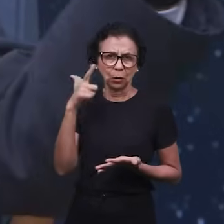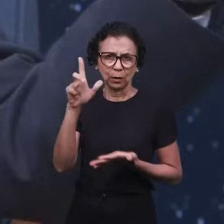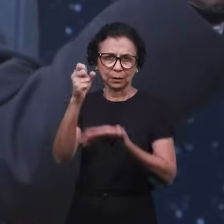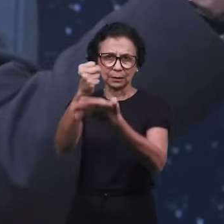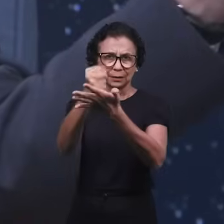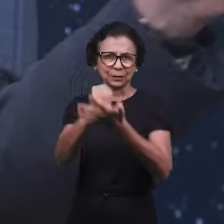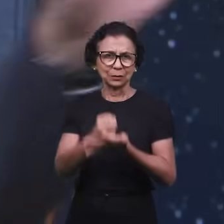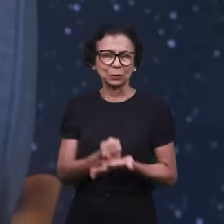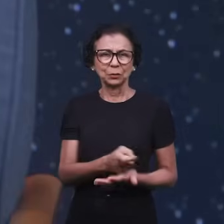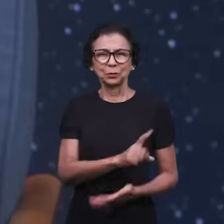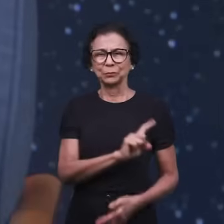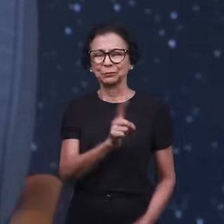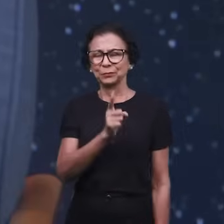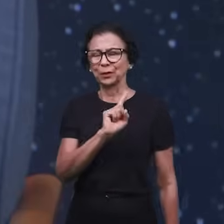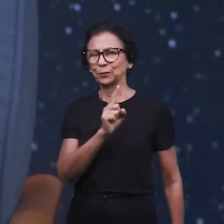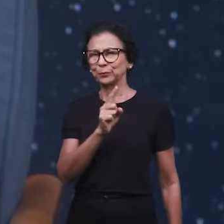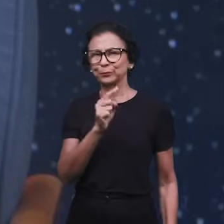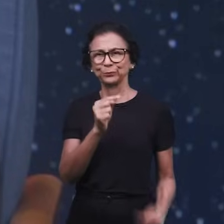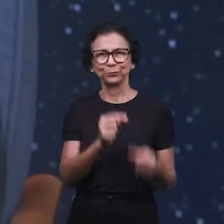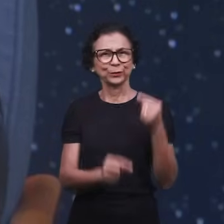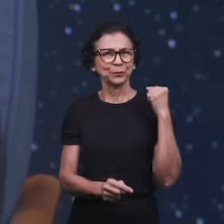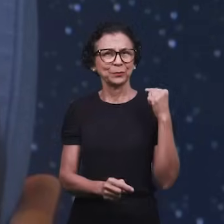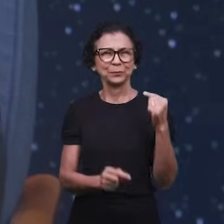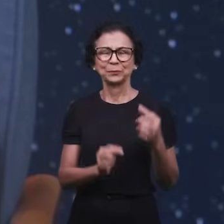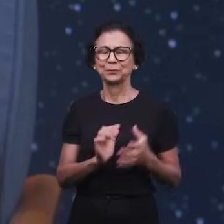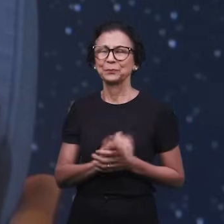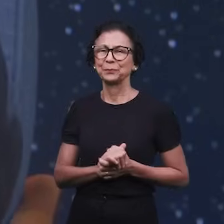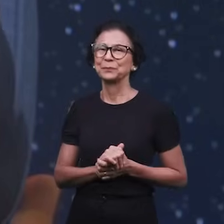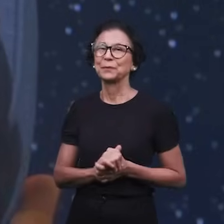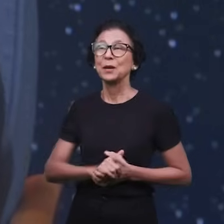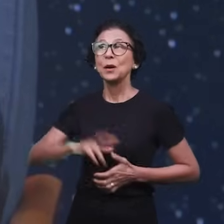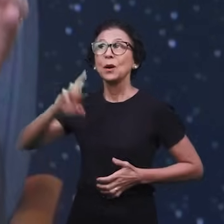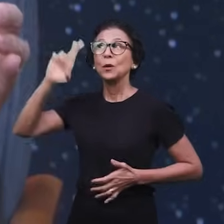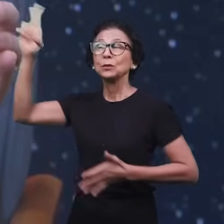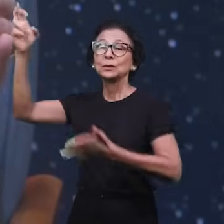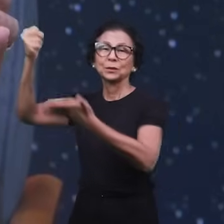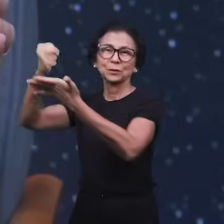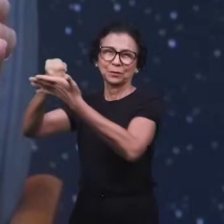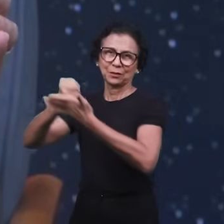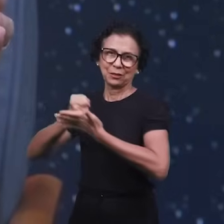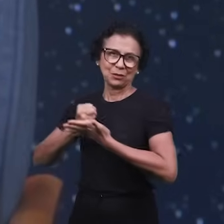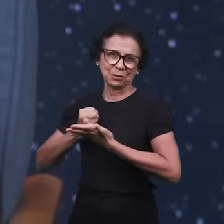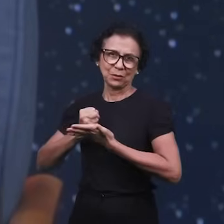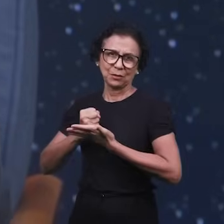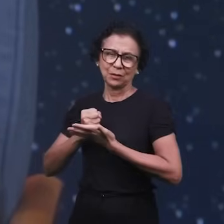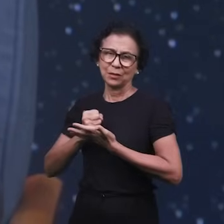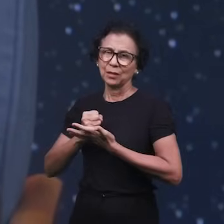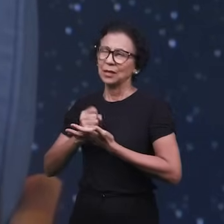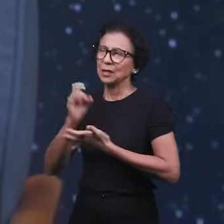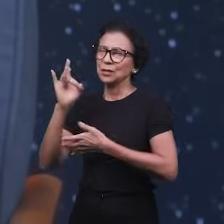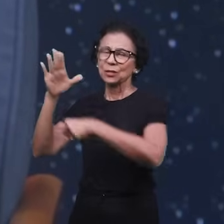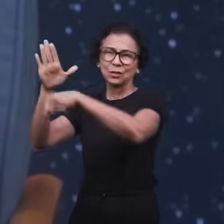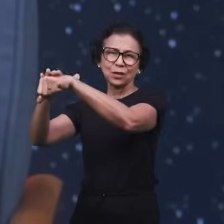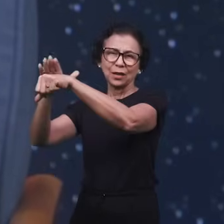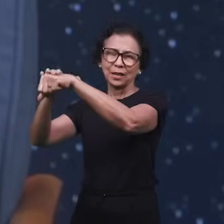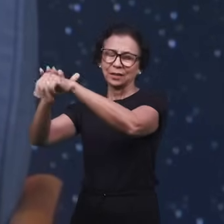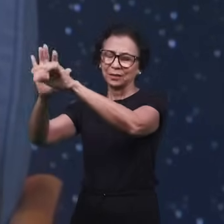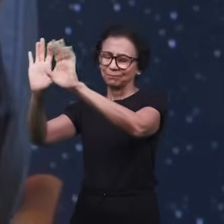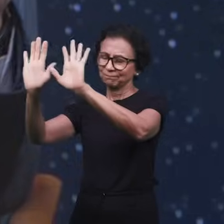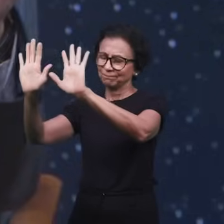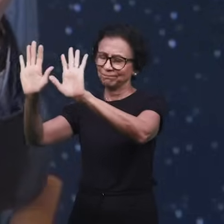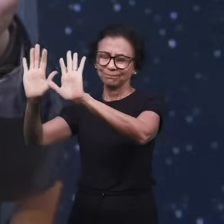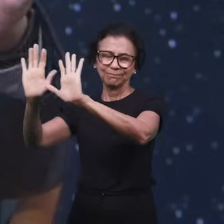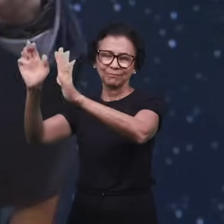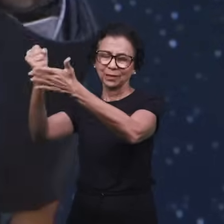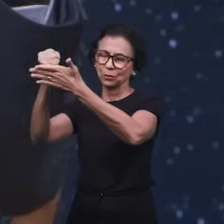socorro não vem de nada disso. O socorro vem do Senhor. Só Ele tem o socorro.